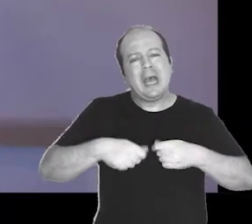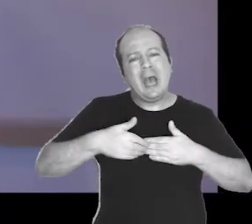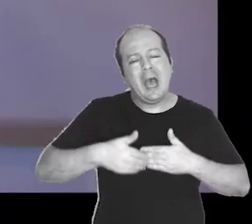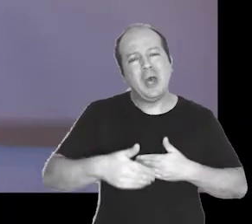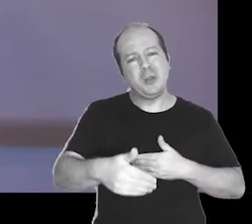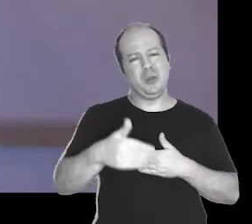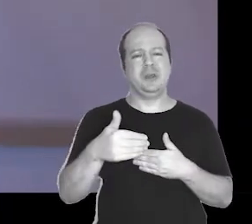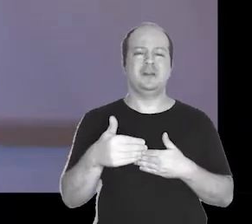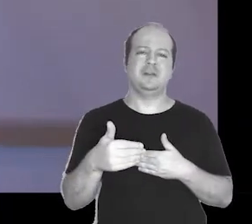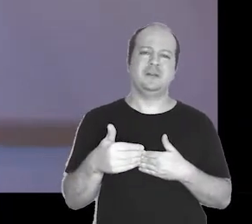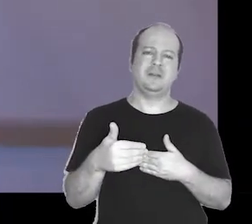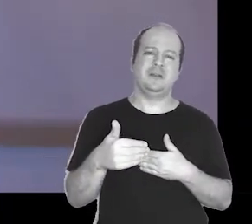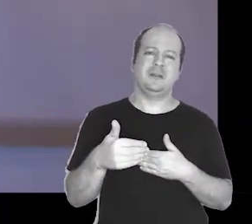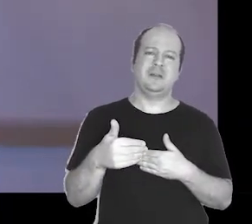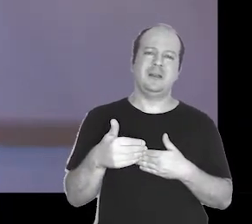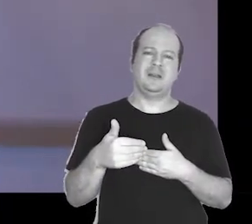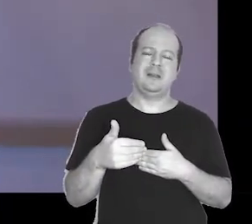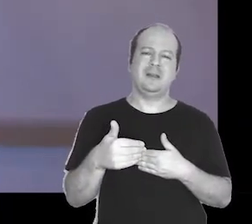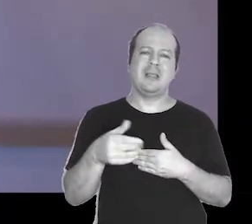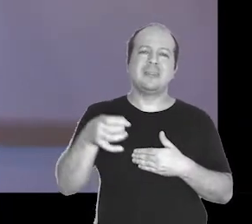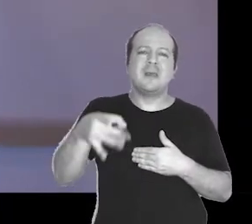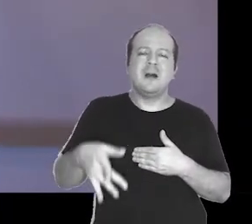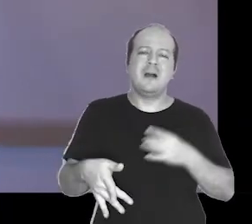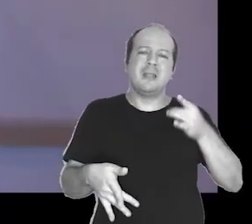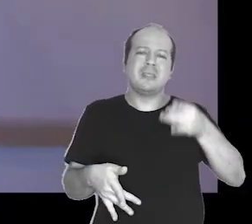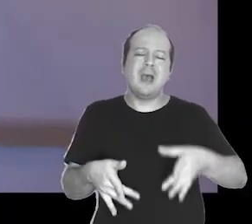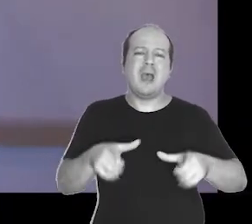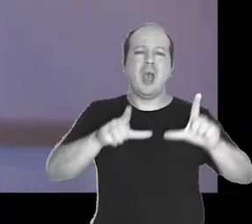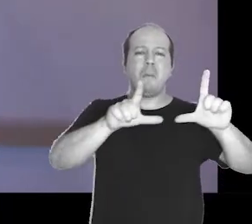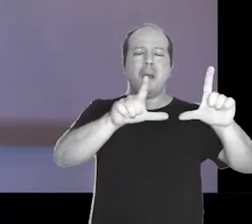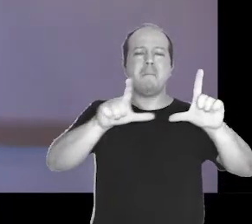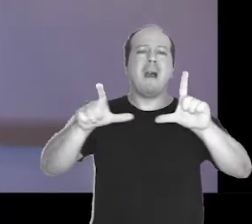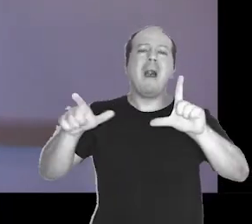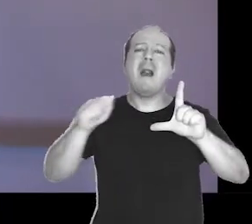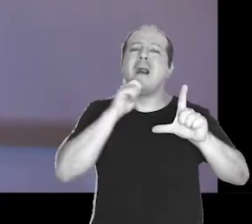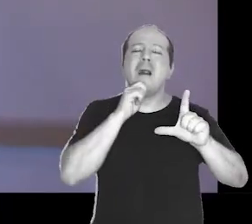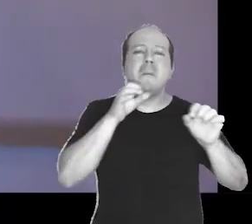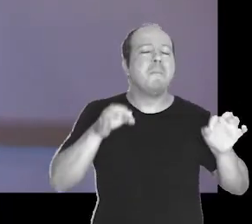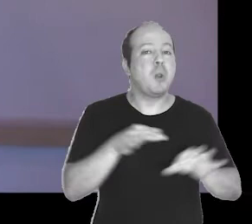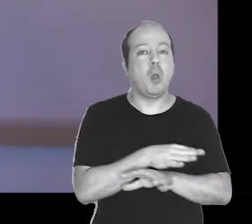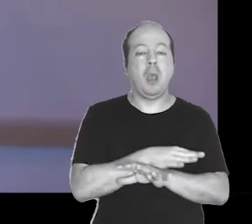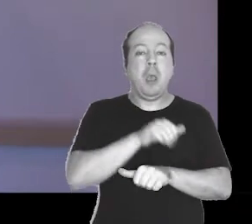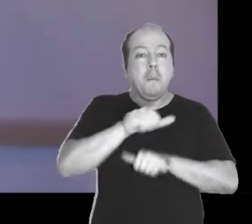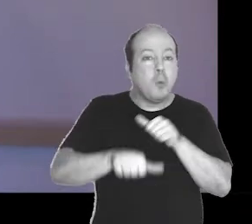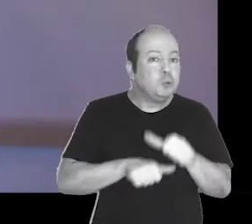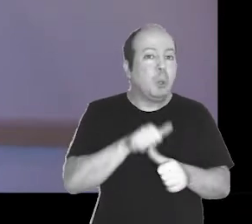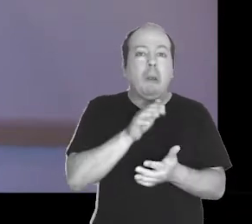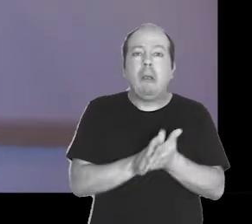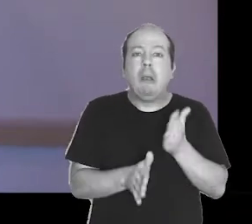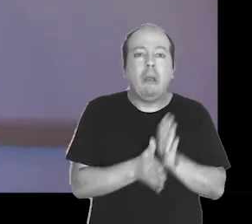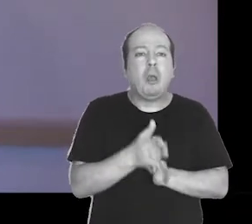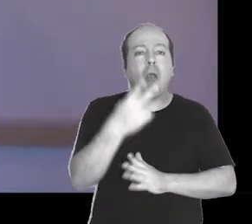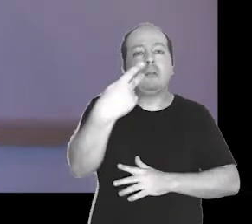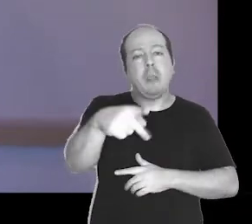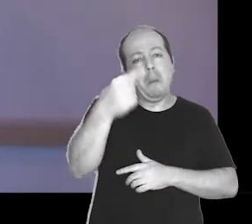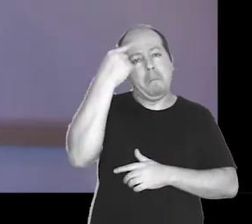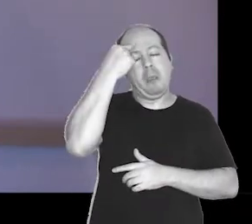tendo deixado tantas obras incompletas, e mesmo assim não mudou sua conduta.